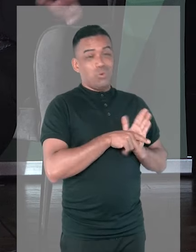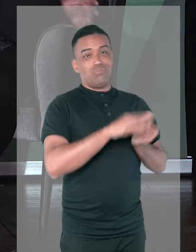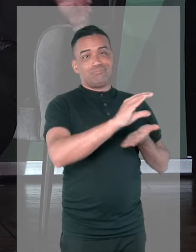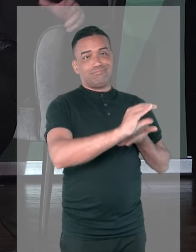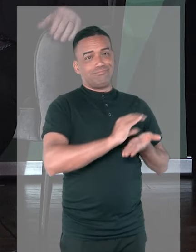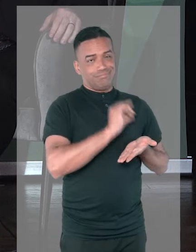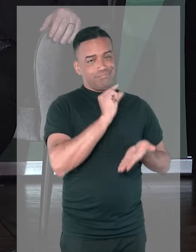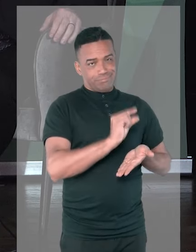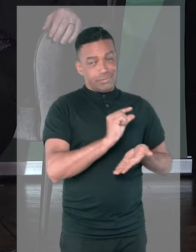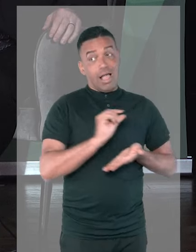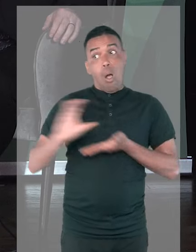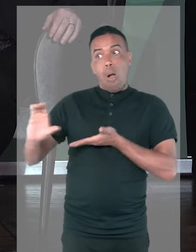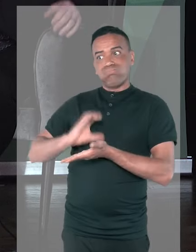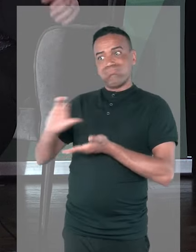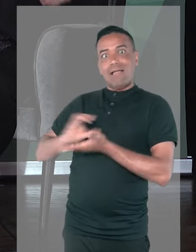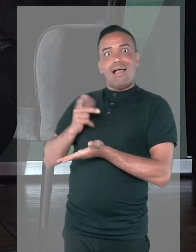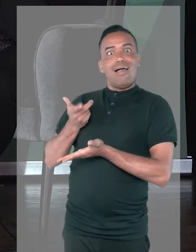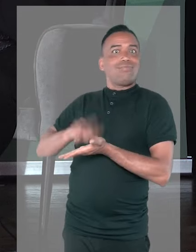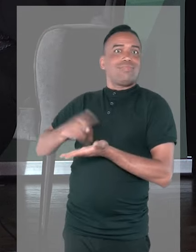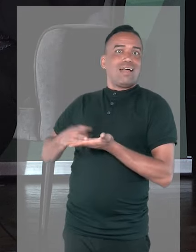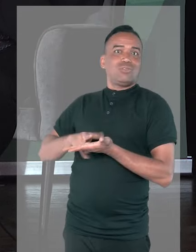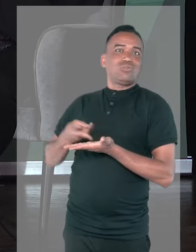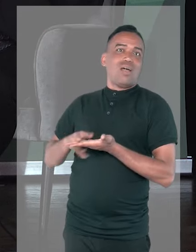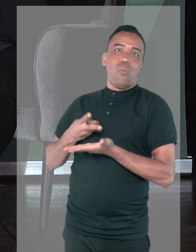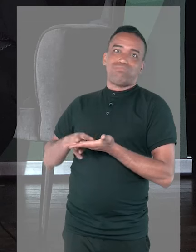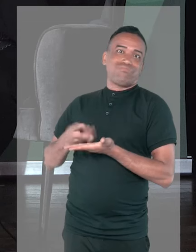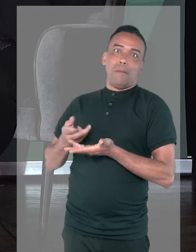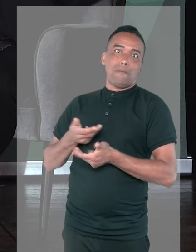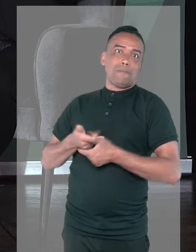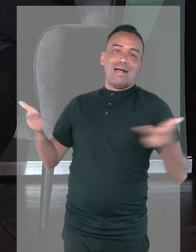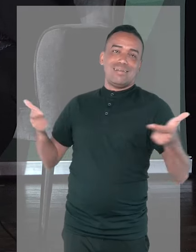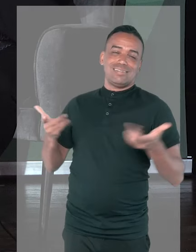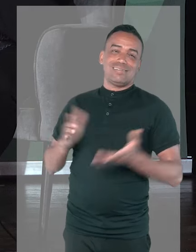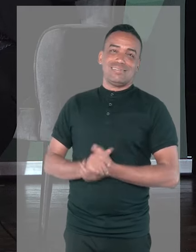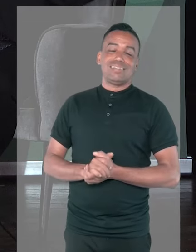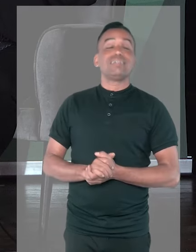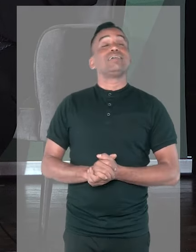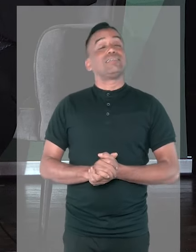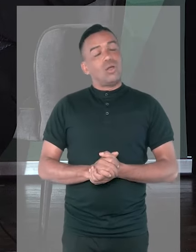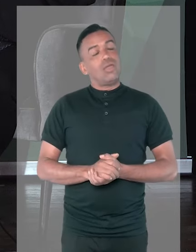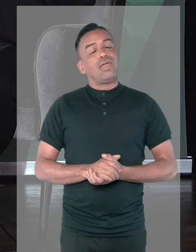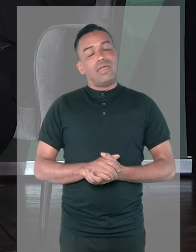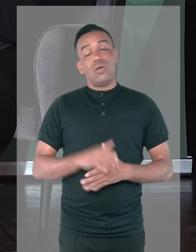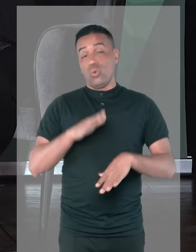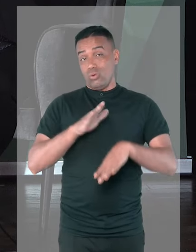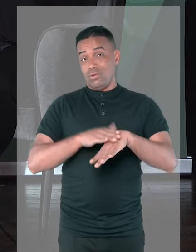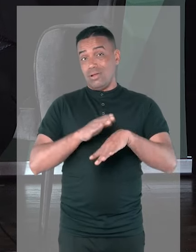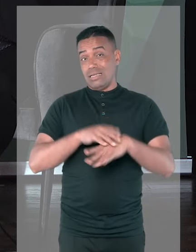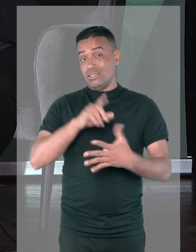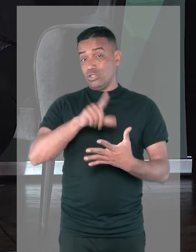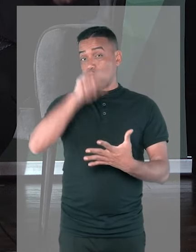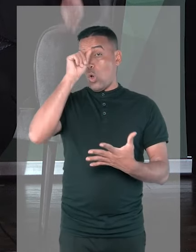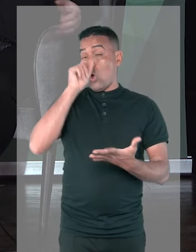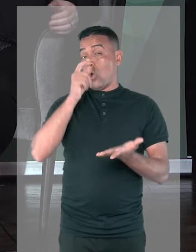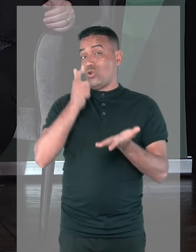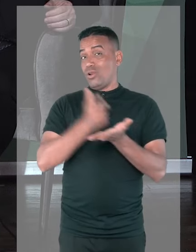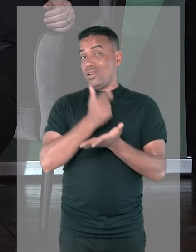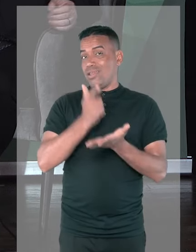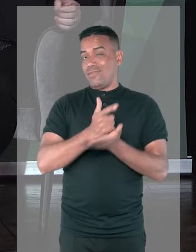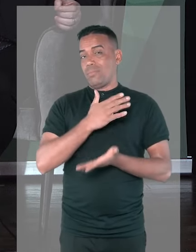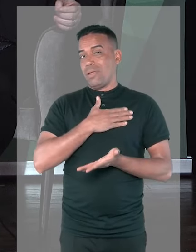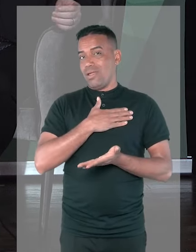De escolhas. Eu tenho a noção exata de que quando eu decido escrever um livro meu, eu estou sacrificando